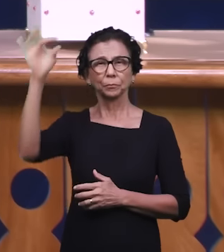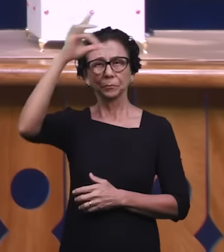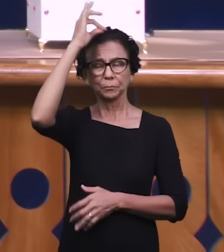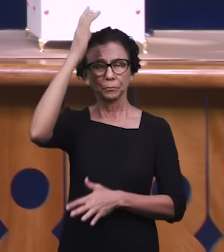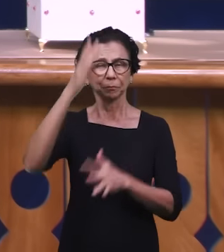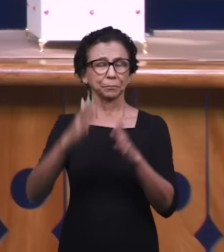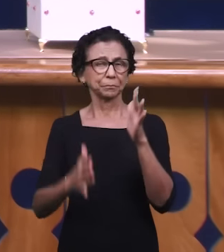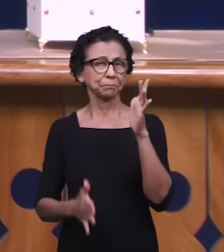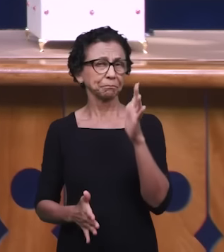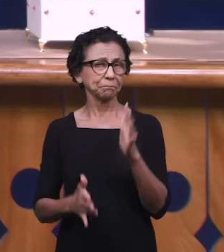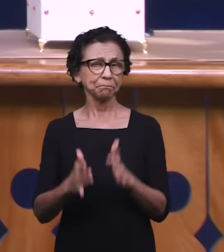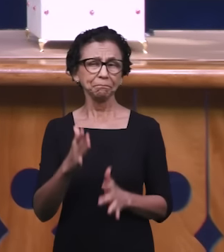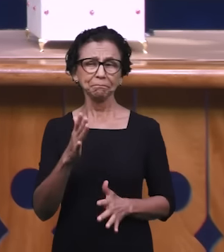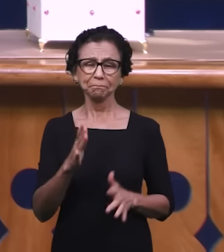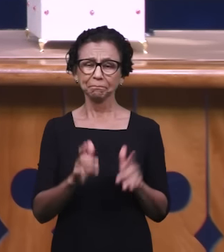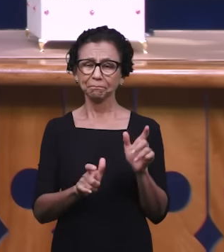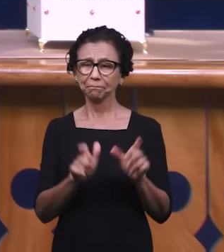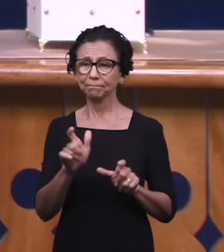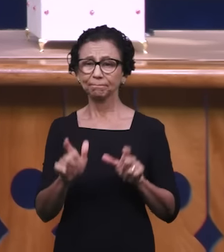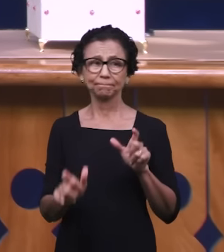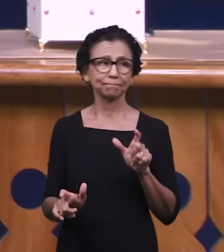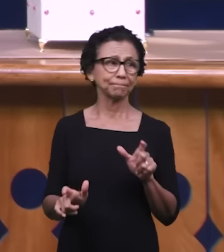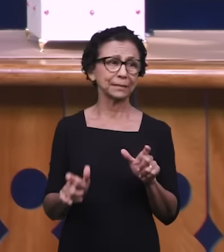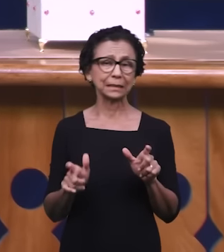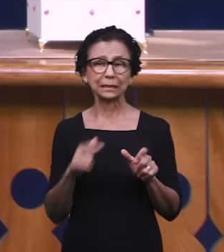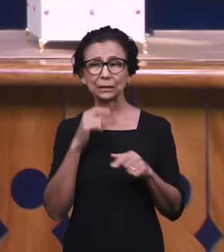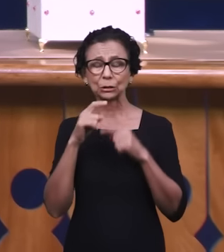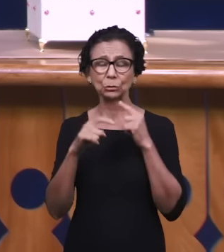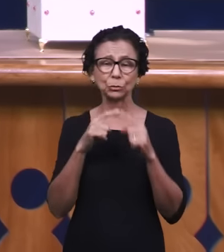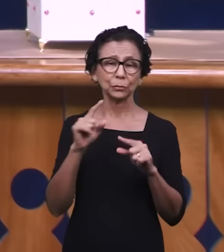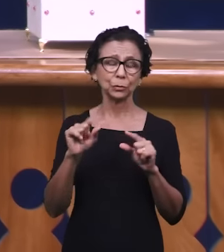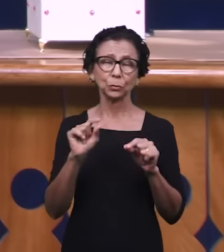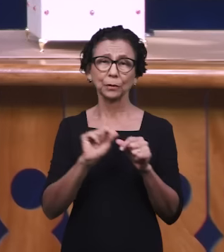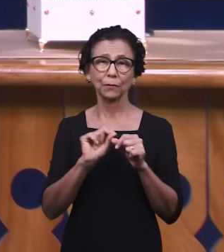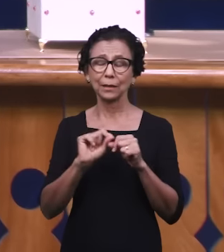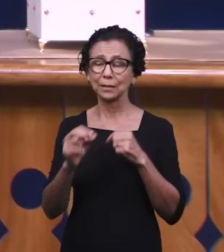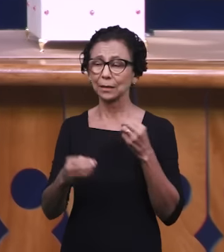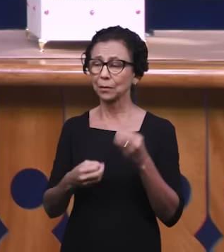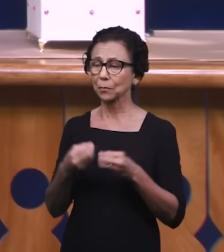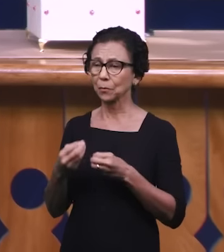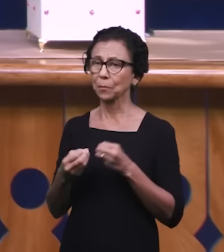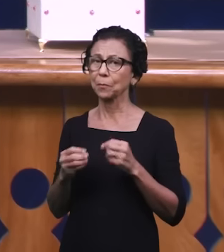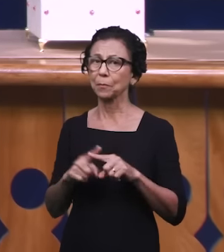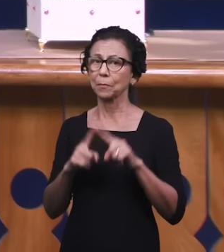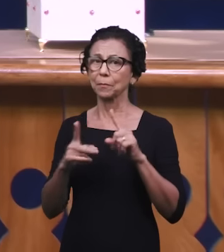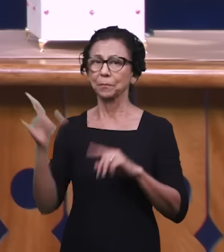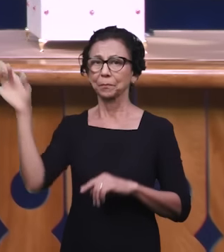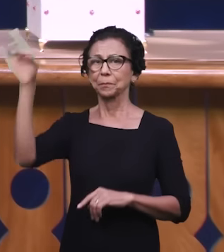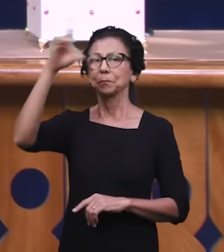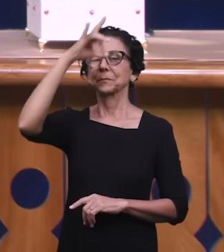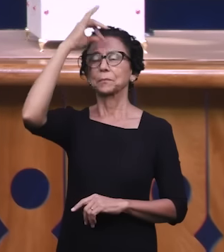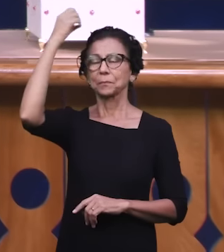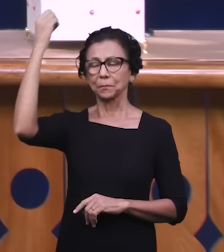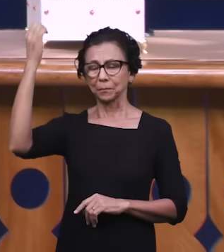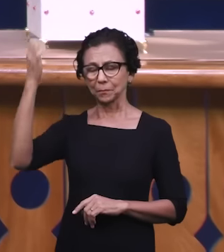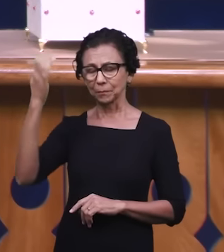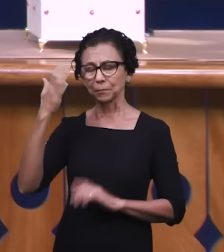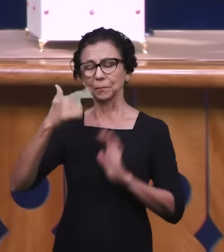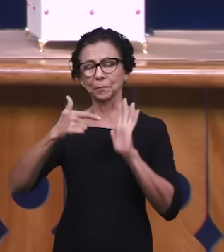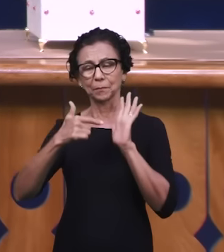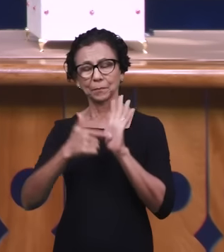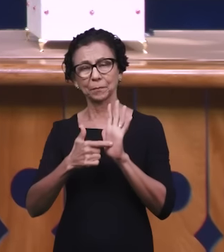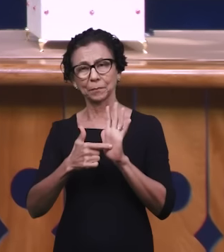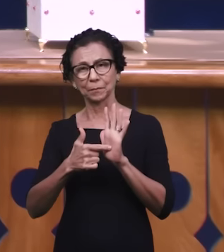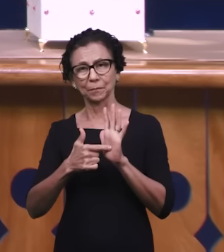tinha, de certa forma, uma direção, mas o Espírito Santo estava dando toda a direção. E a palavra do Senhor, nós vemos,